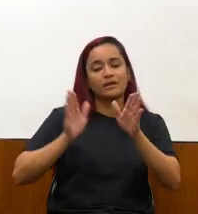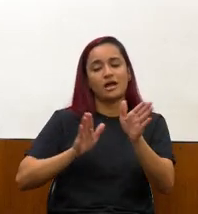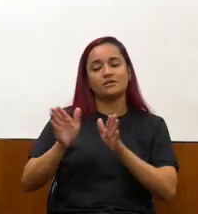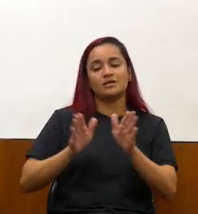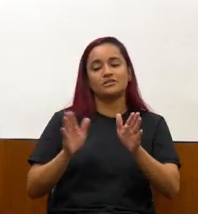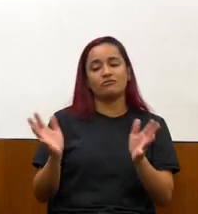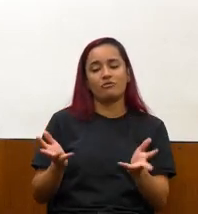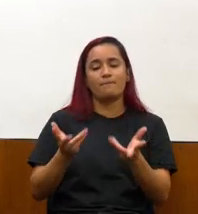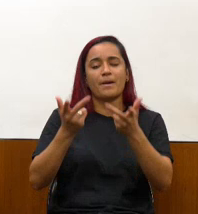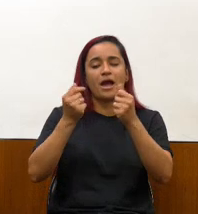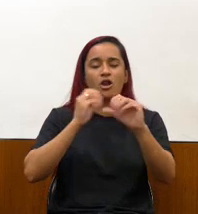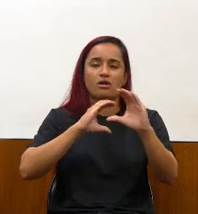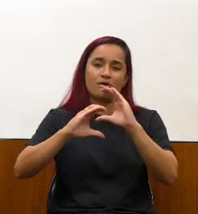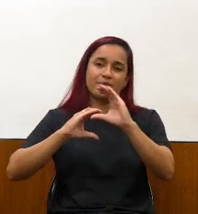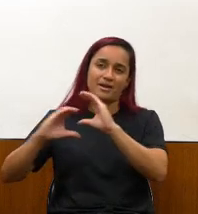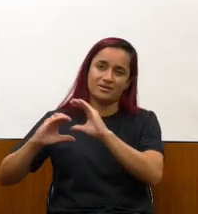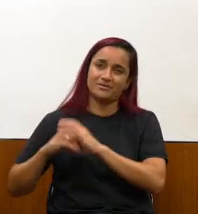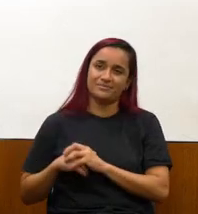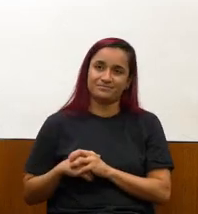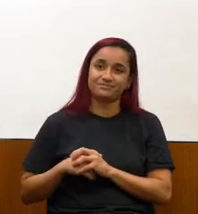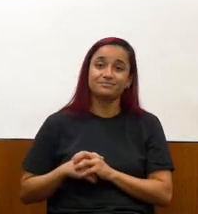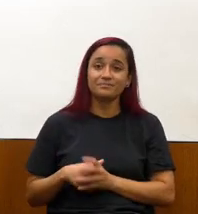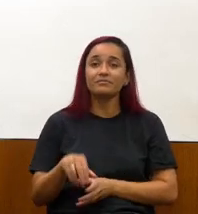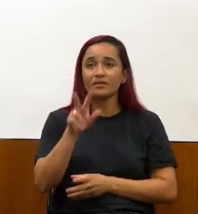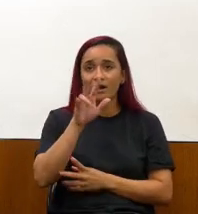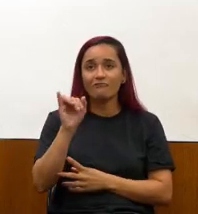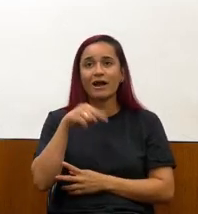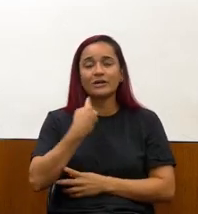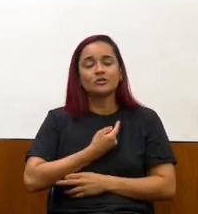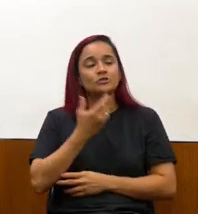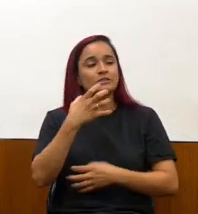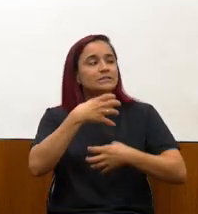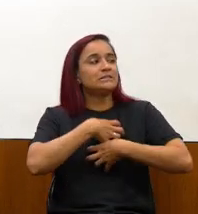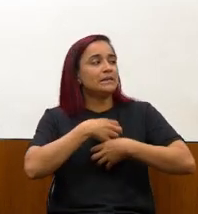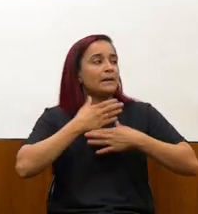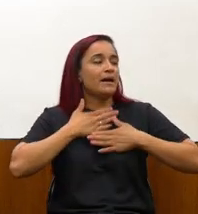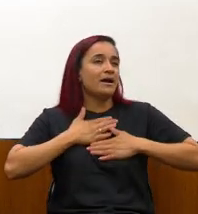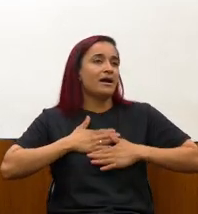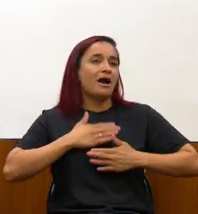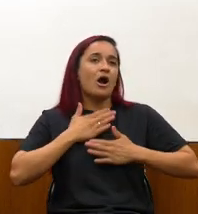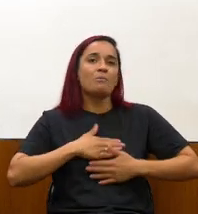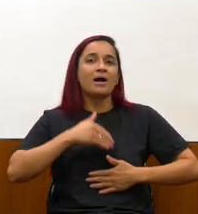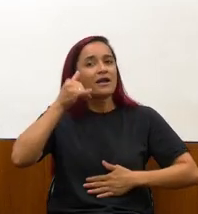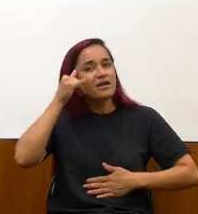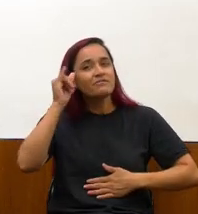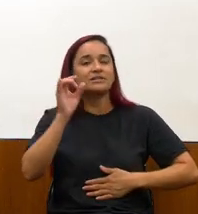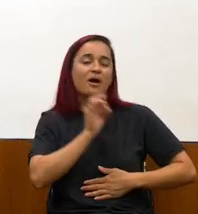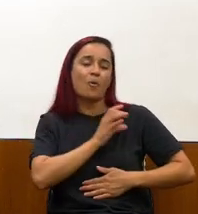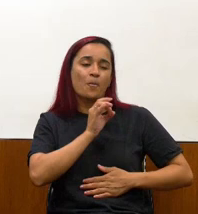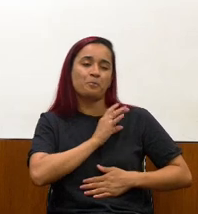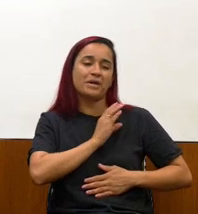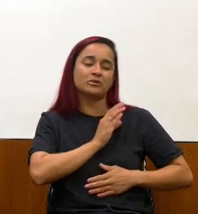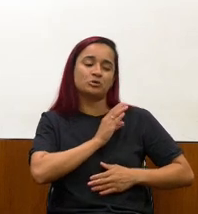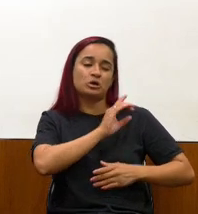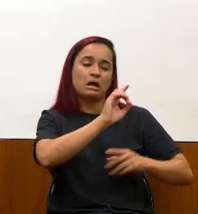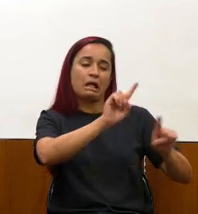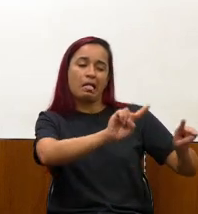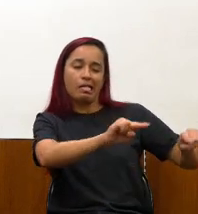nossa comunicação. Isso vai nos acalmar, pelo menos em 90%, com medo de ser cancelado na internet.